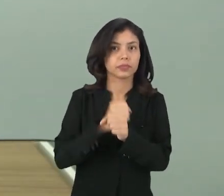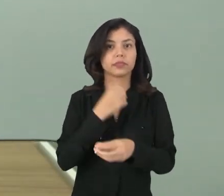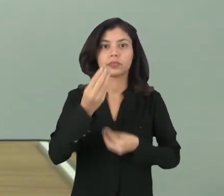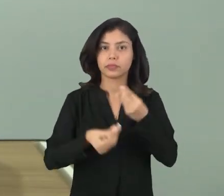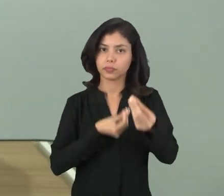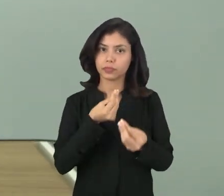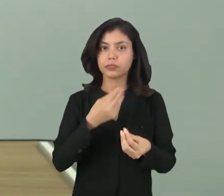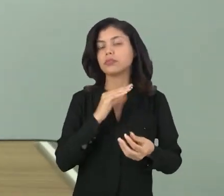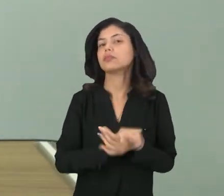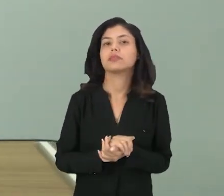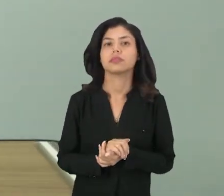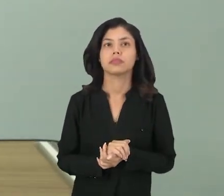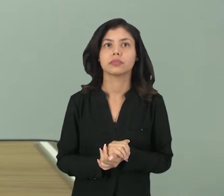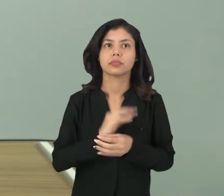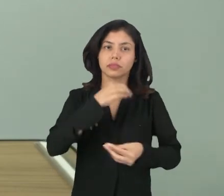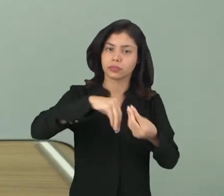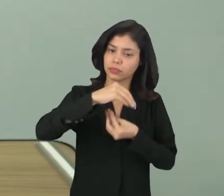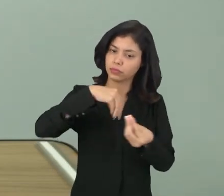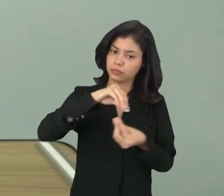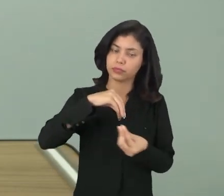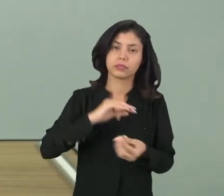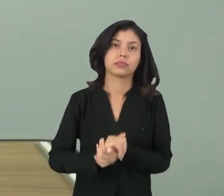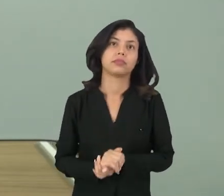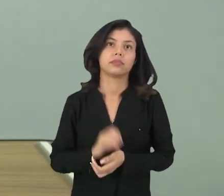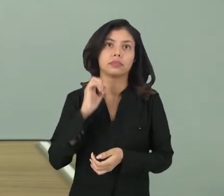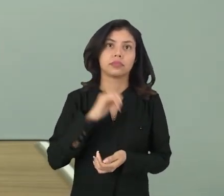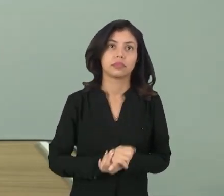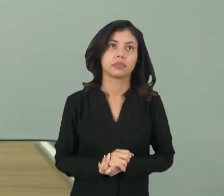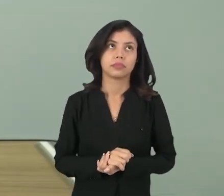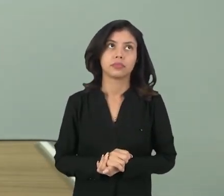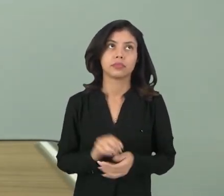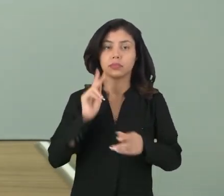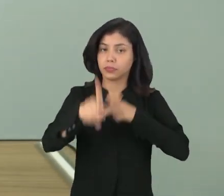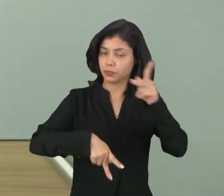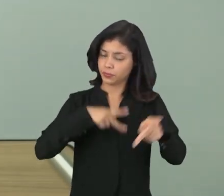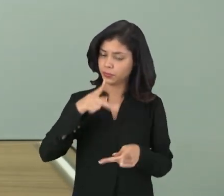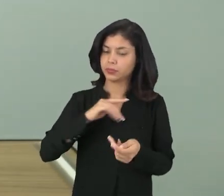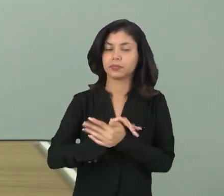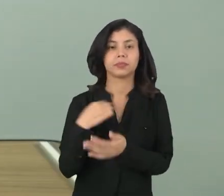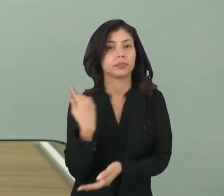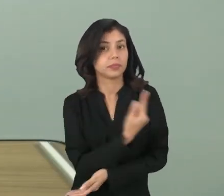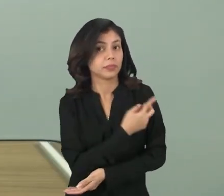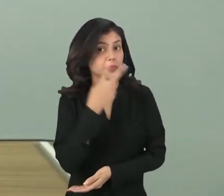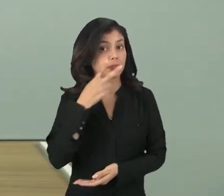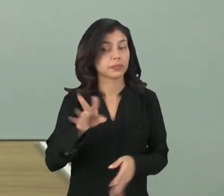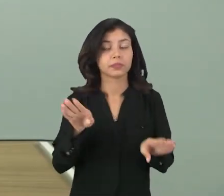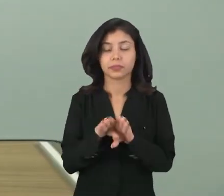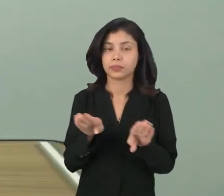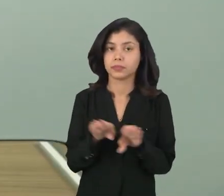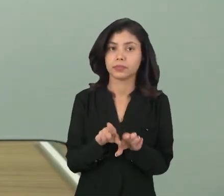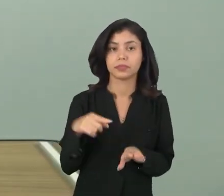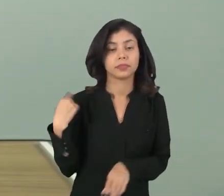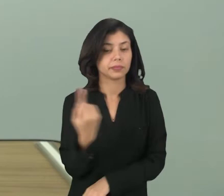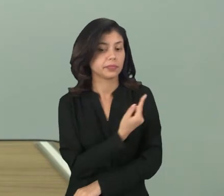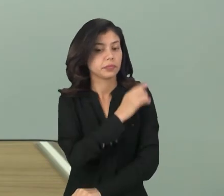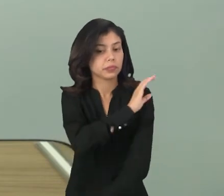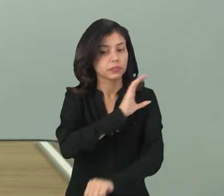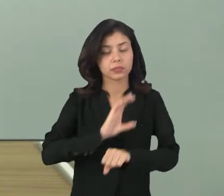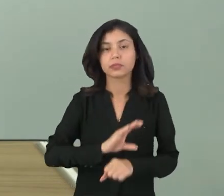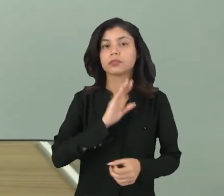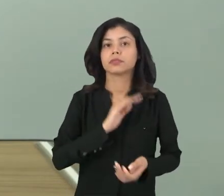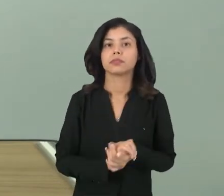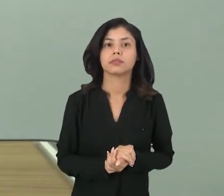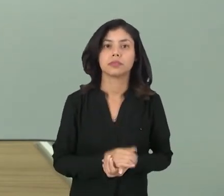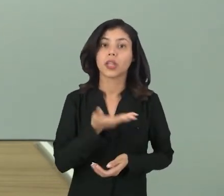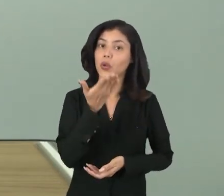construções, como na mistura, na miscigenação povos. Nós vamos vendo também isso na nossa cultura, na